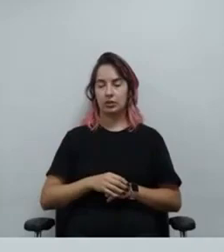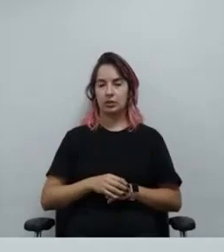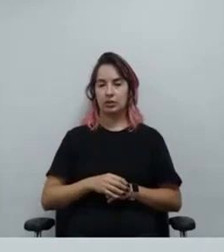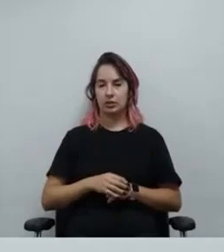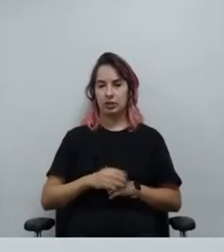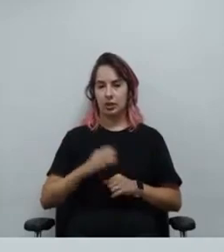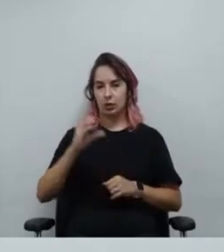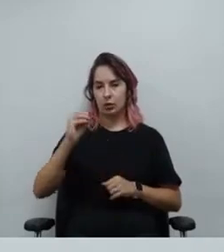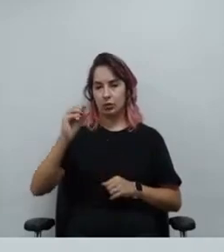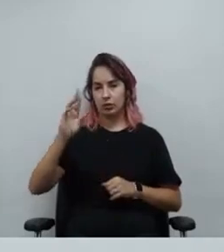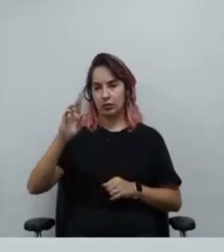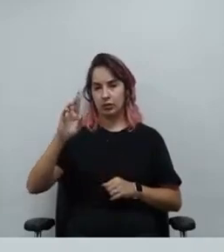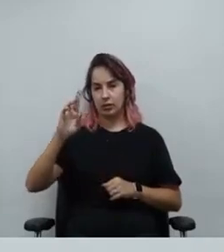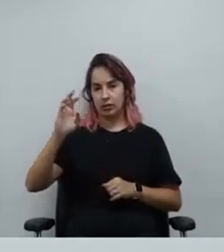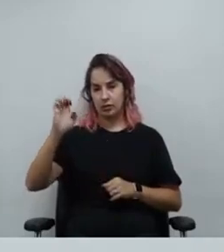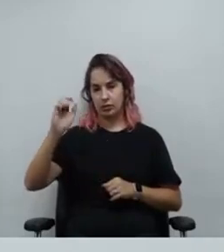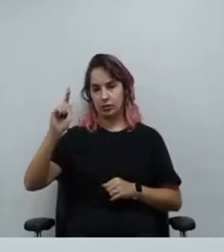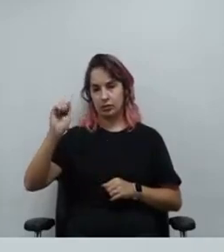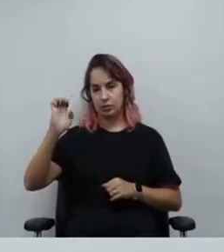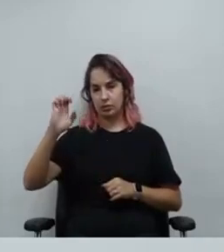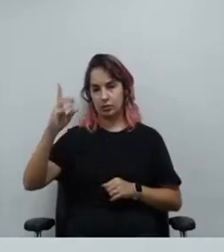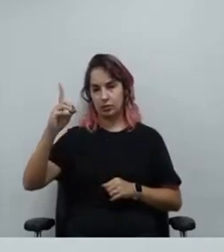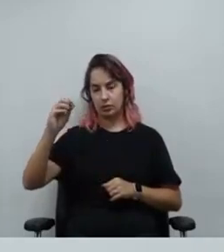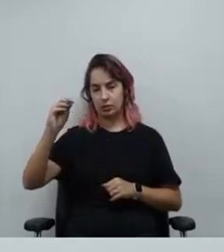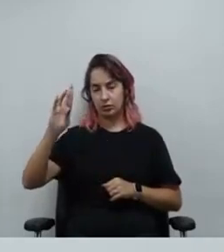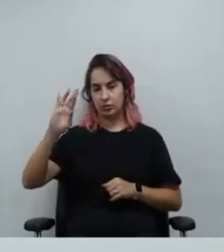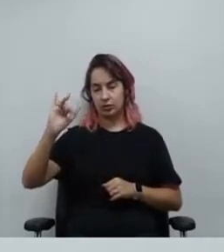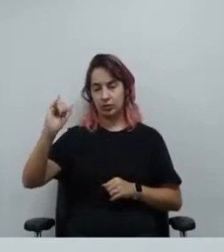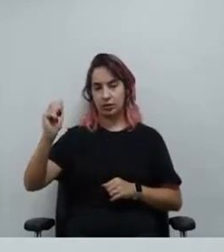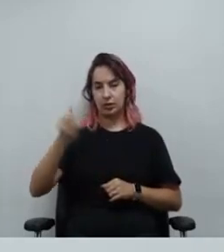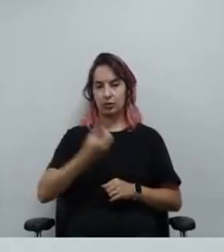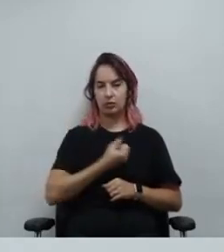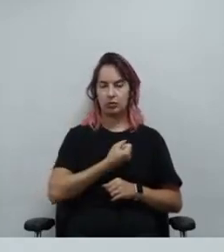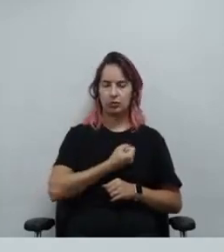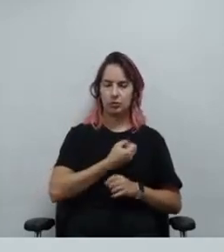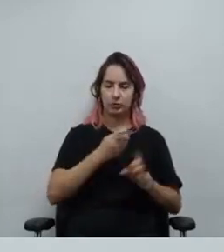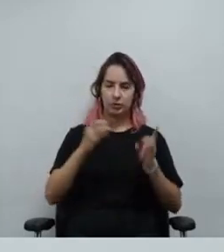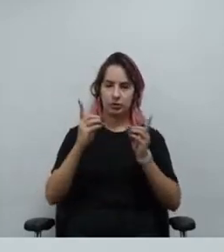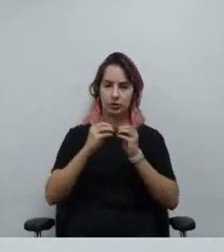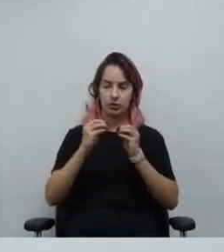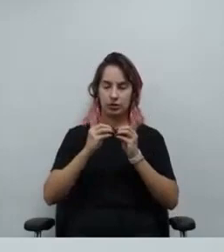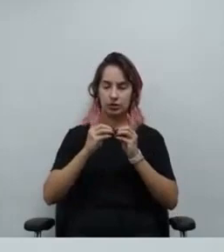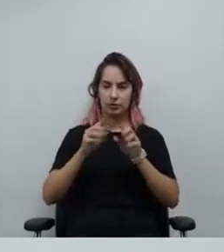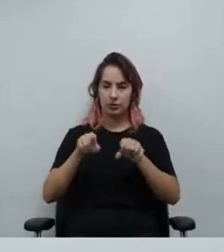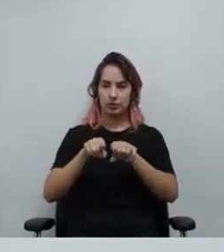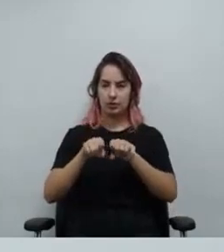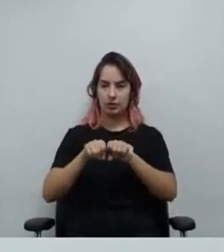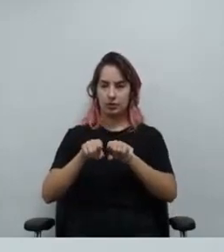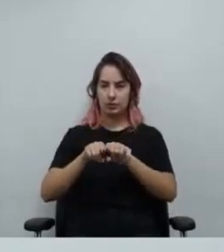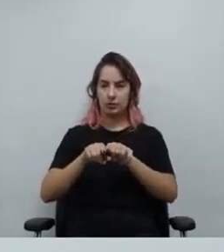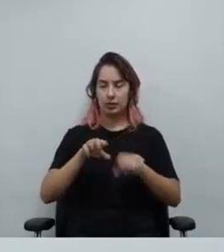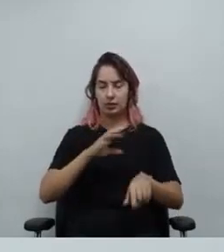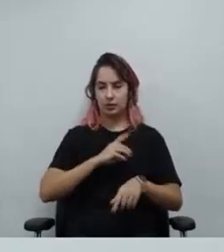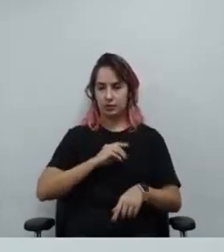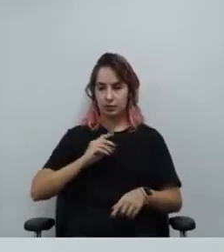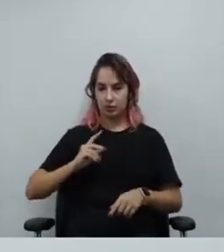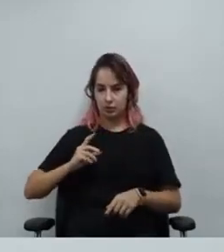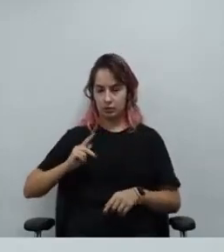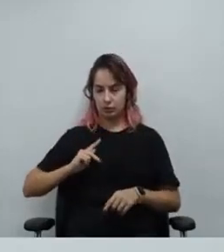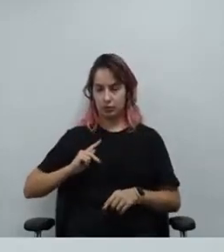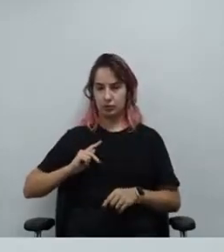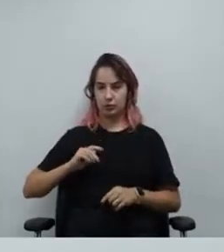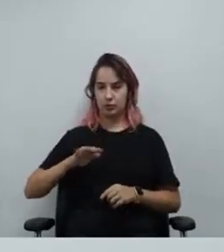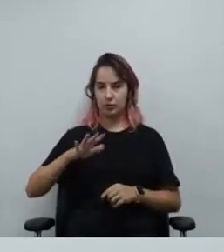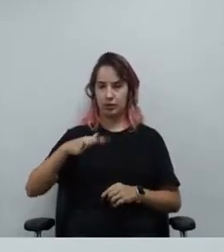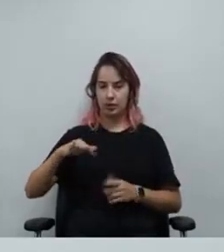todos os dados da Defensoria Pública, os números de atendimento, de atuação de defensoras, defensores, por área, como